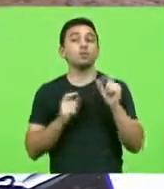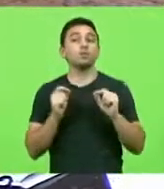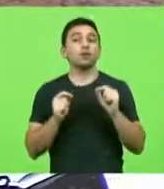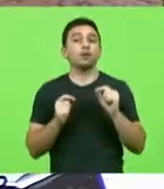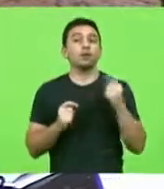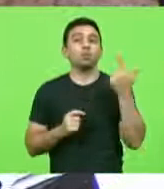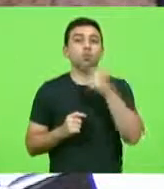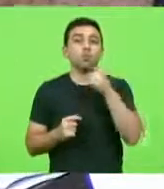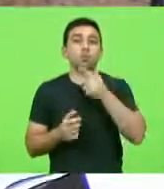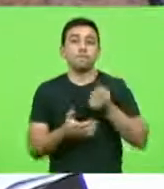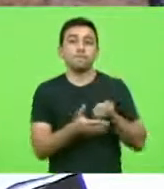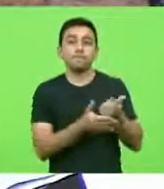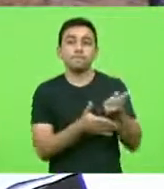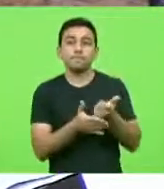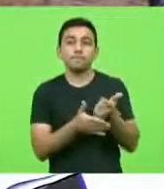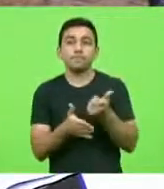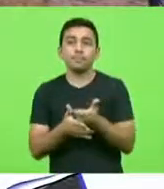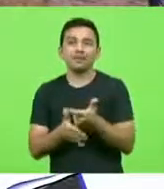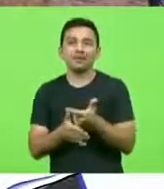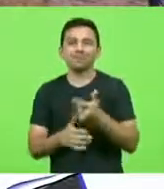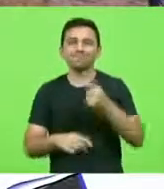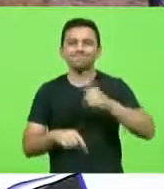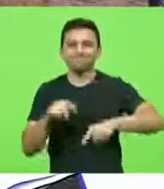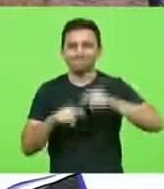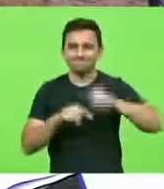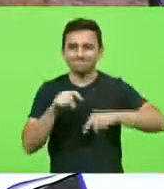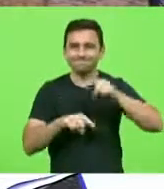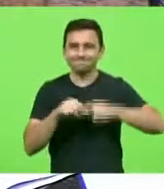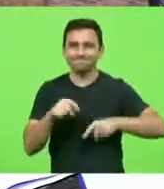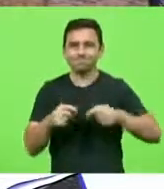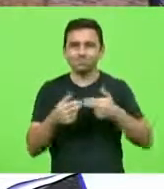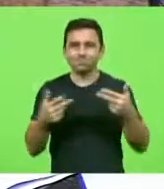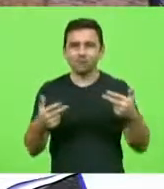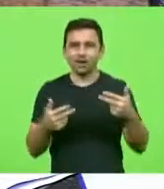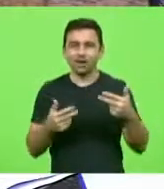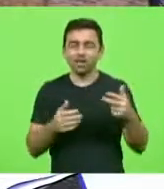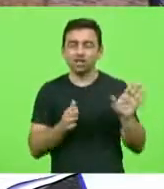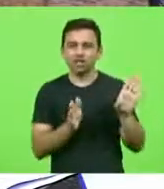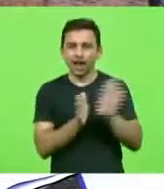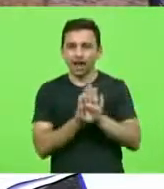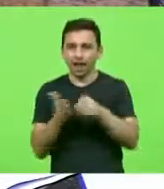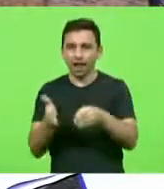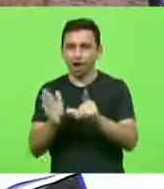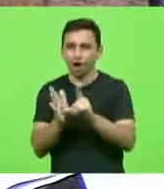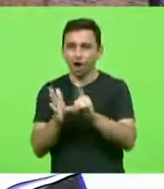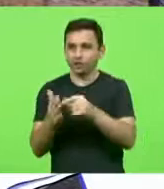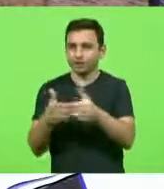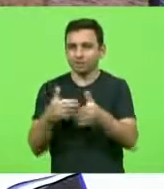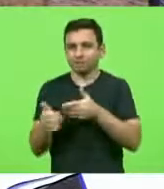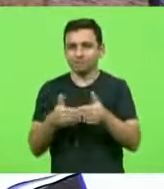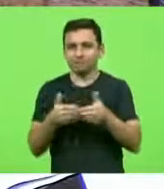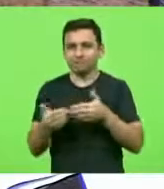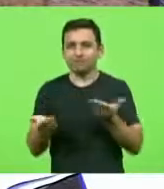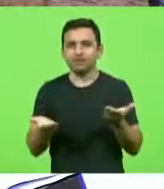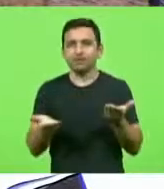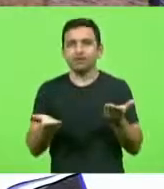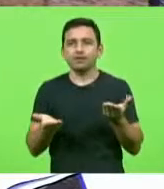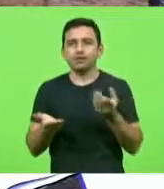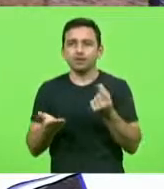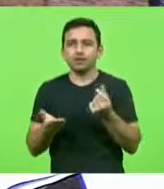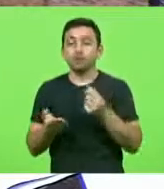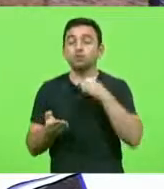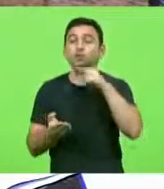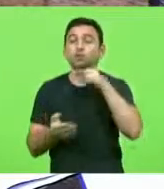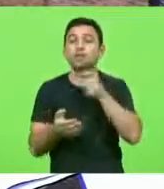conseguir pagar a matéria-prima, o recurso quando chega lá na sua loja, independente de qual loja, às vezes não consegue pagar